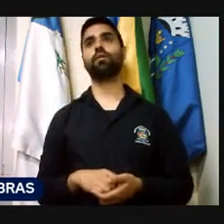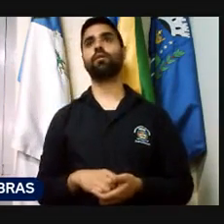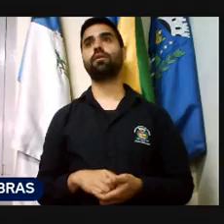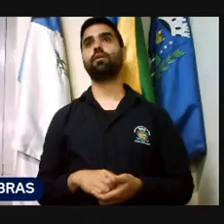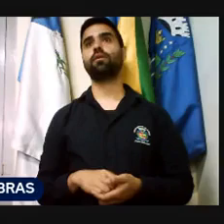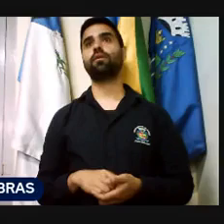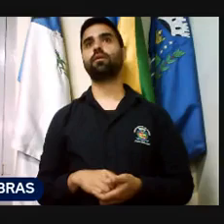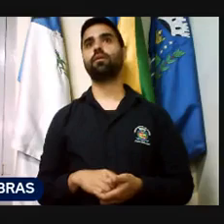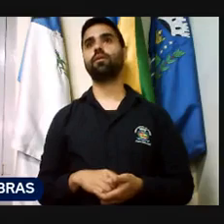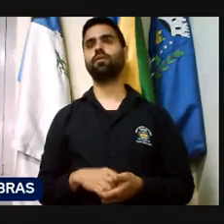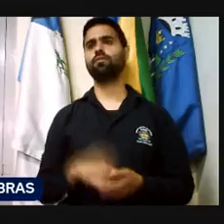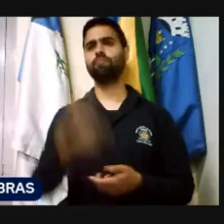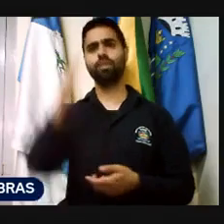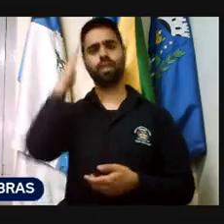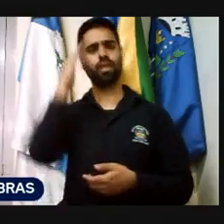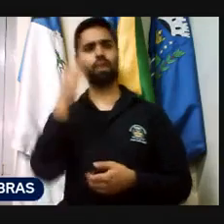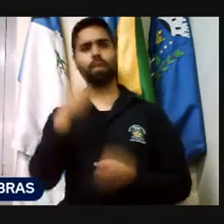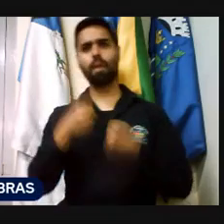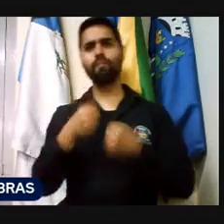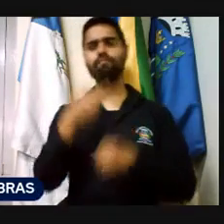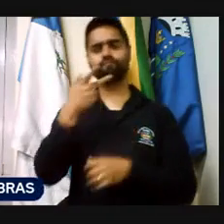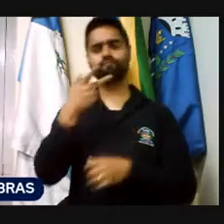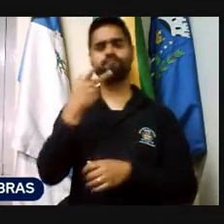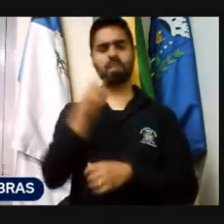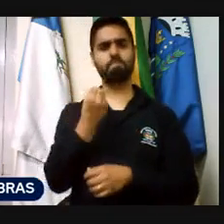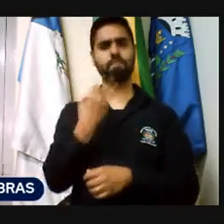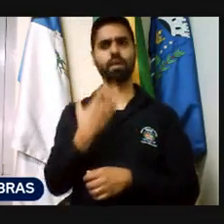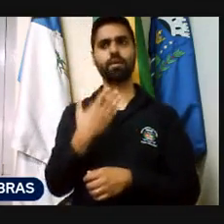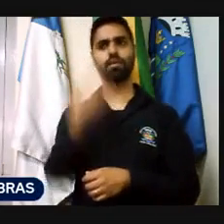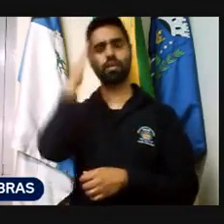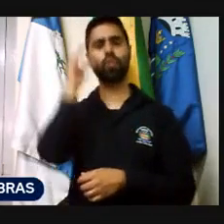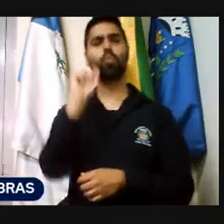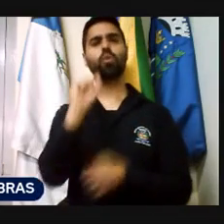no microfone, de entender do que faz. É realmente